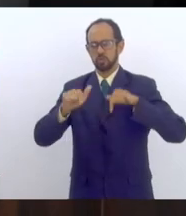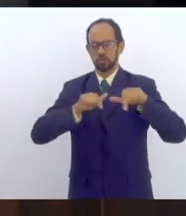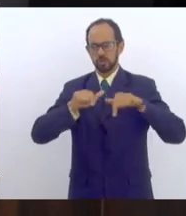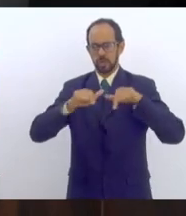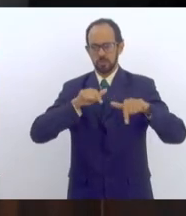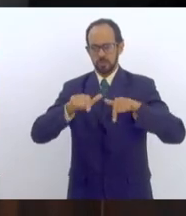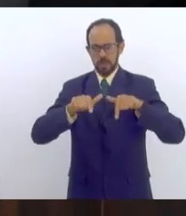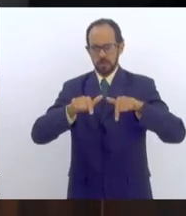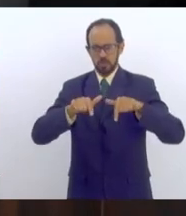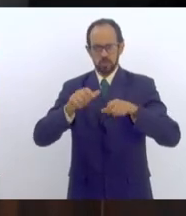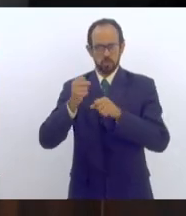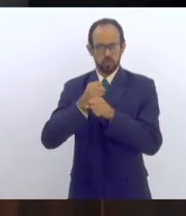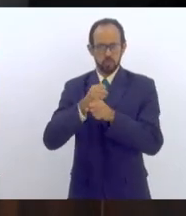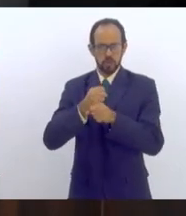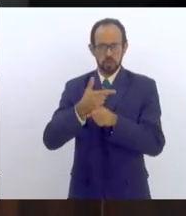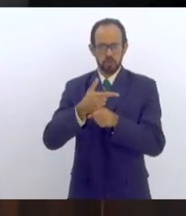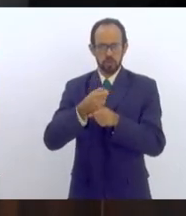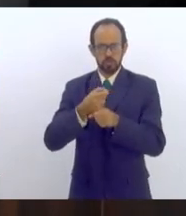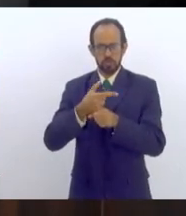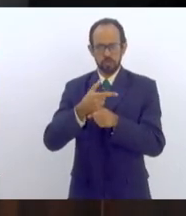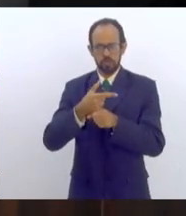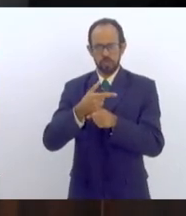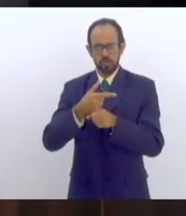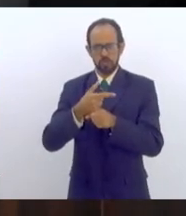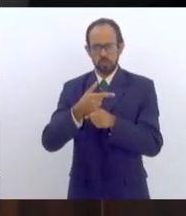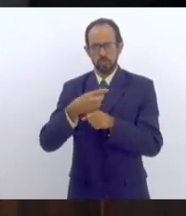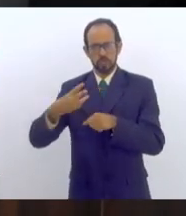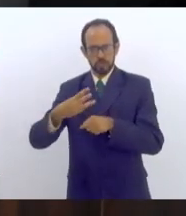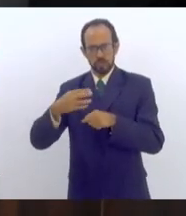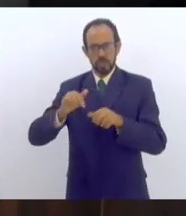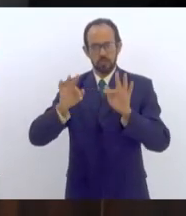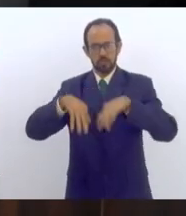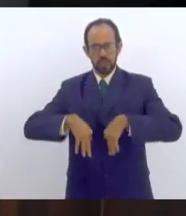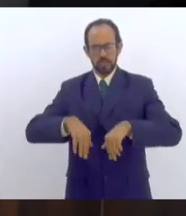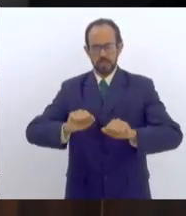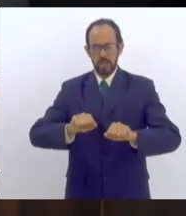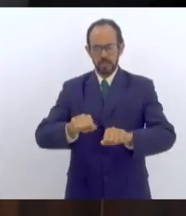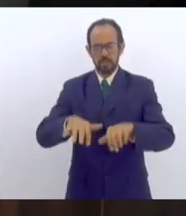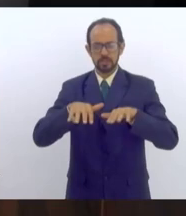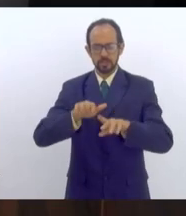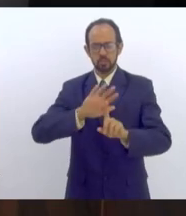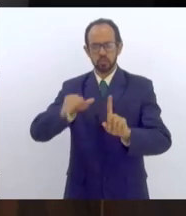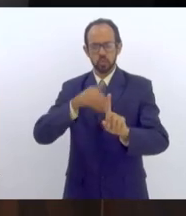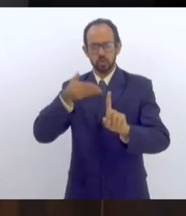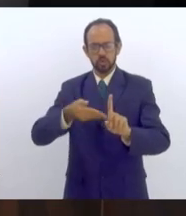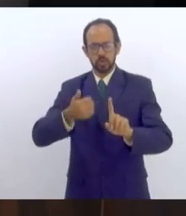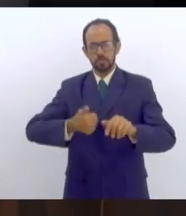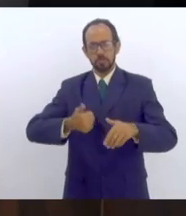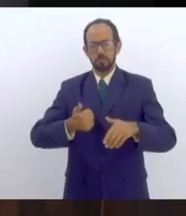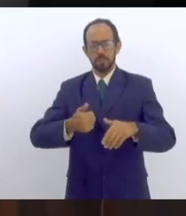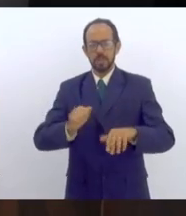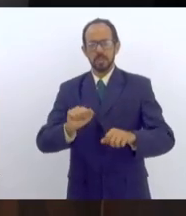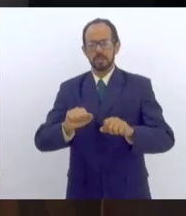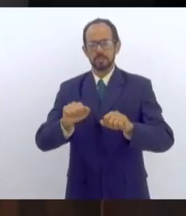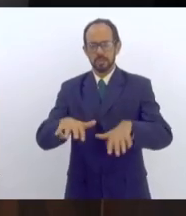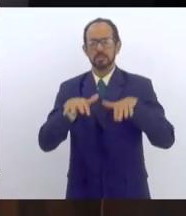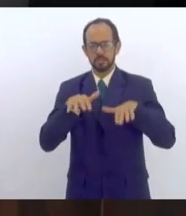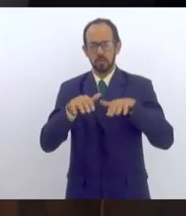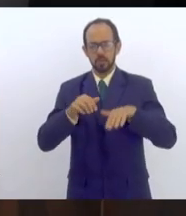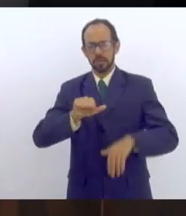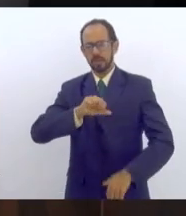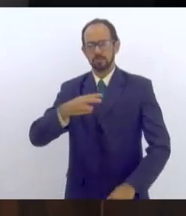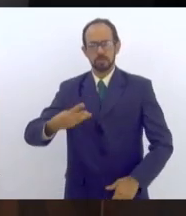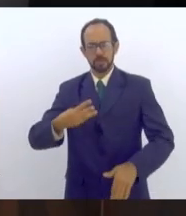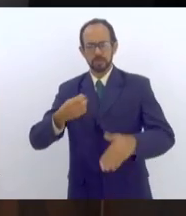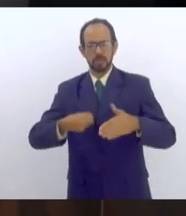ano. A presidência declara encerrada a sessão solene de abertura da primeira sessão legislativa da 13ª legislatura.